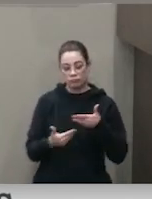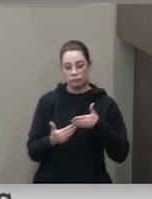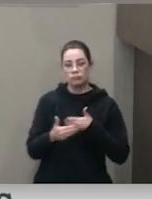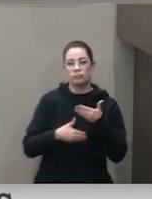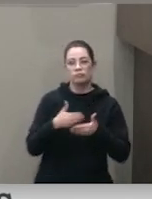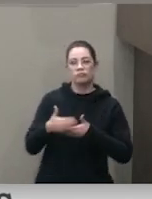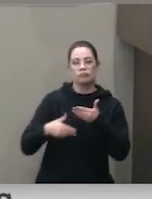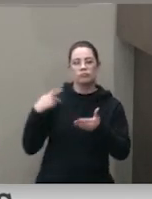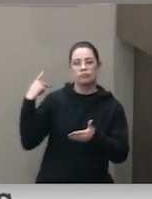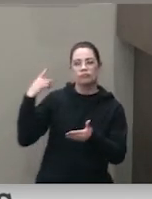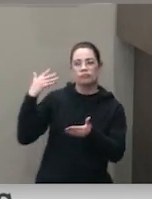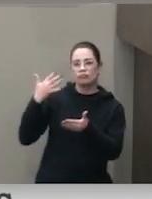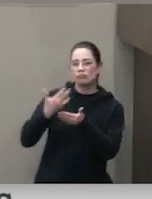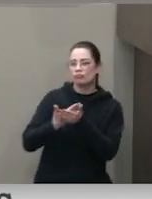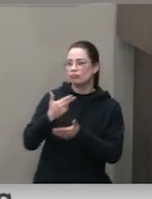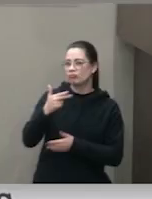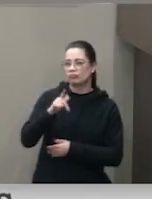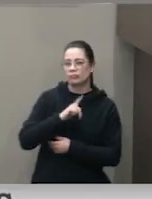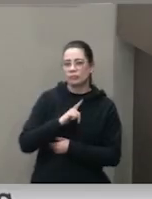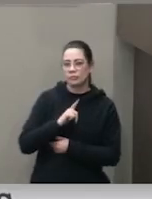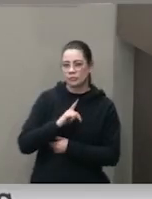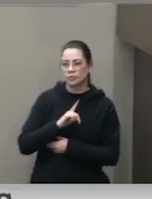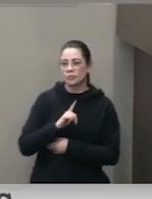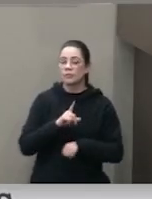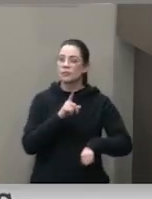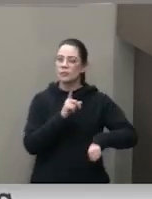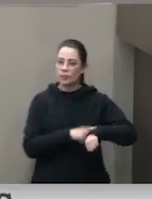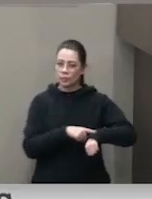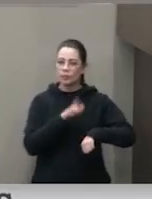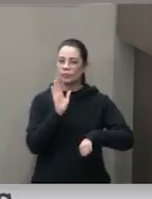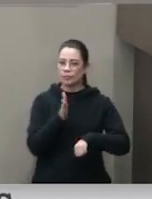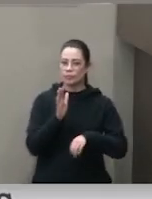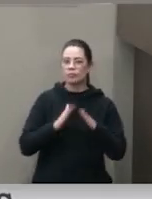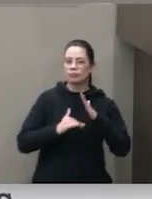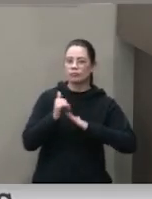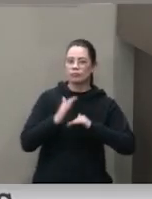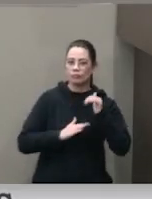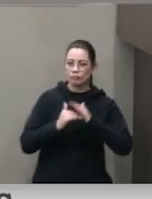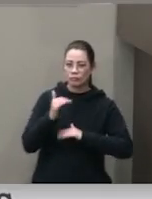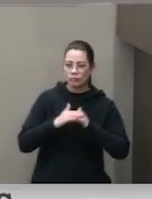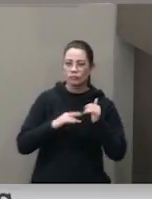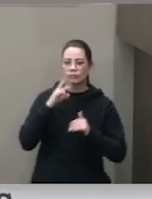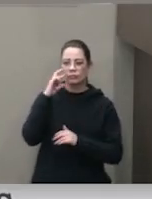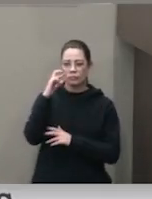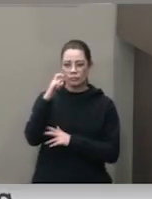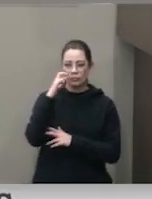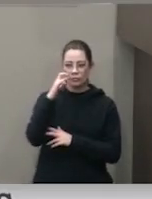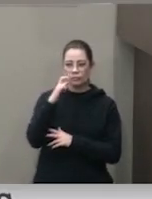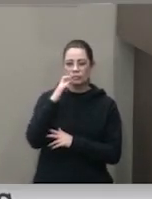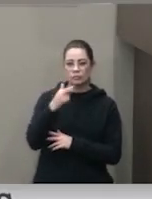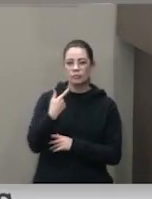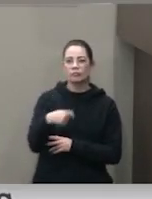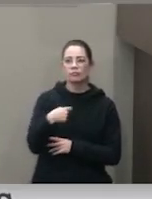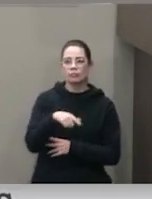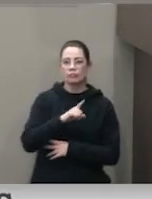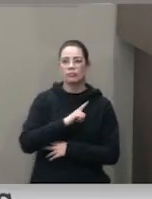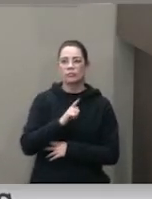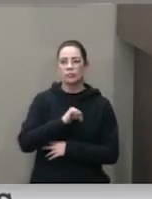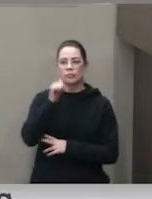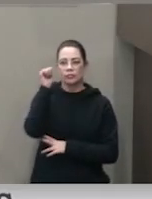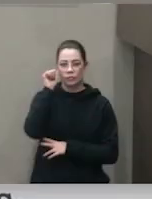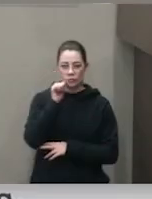história nunca tivemos. Eu acho que está mais do que na hora de construirmos nesta perspectiva. Temos que ter uma